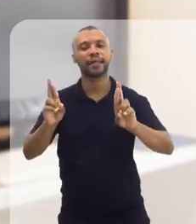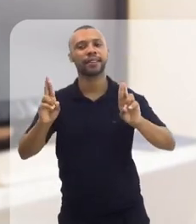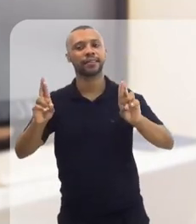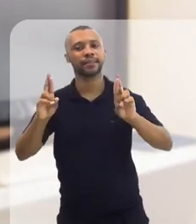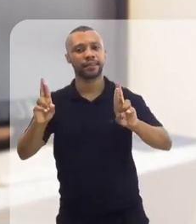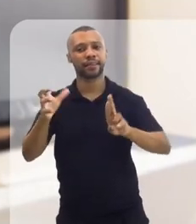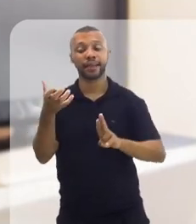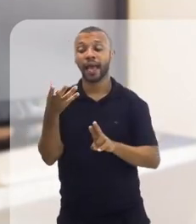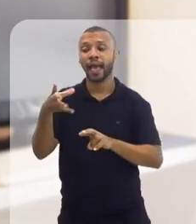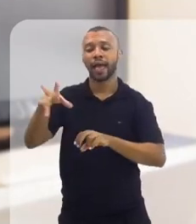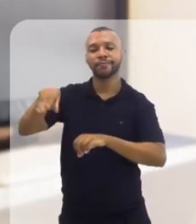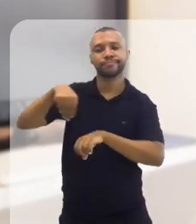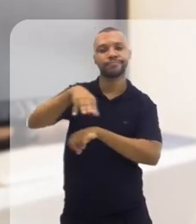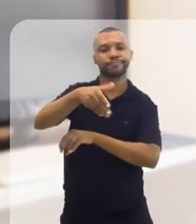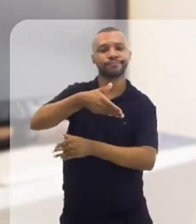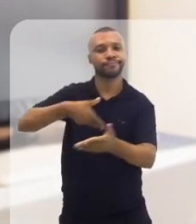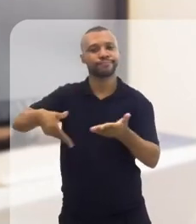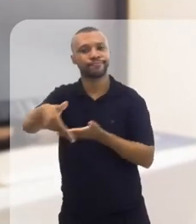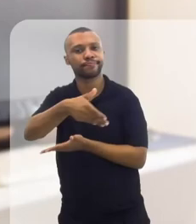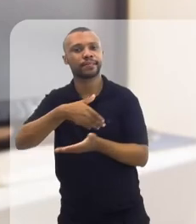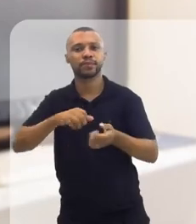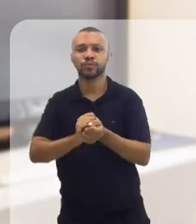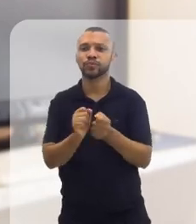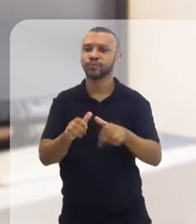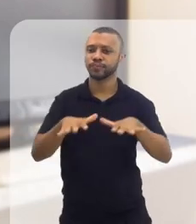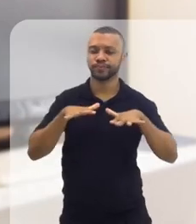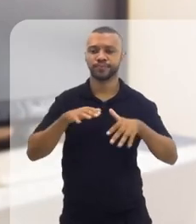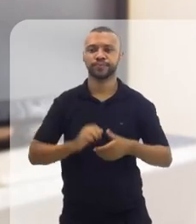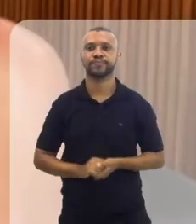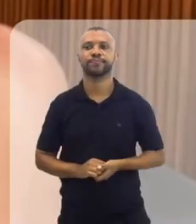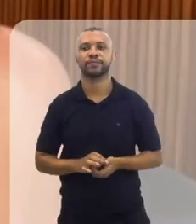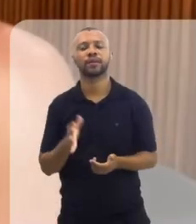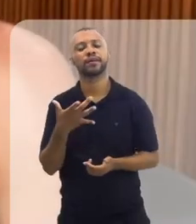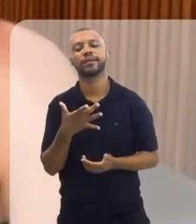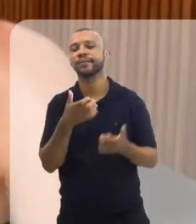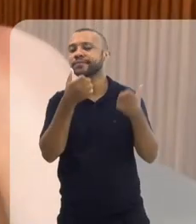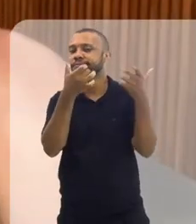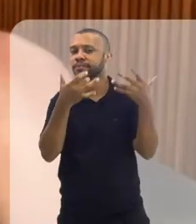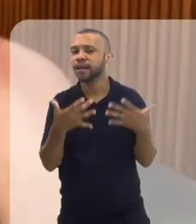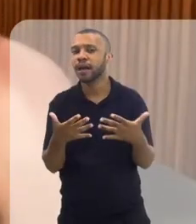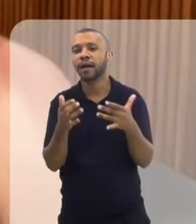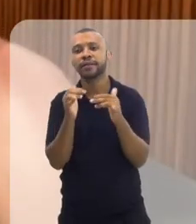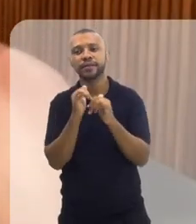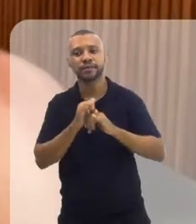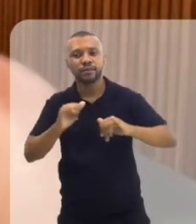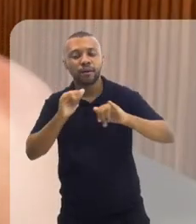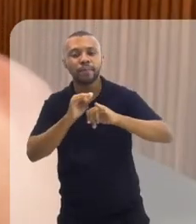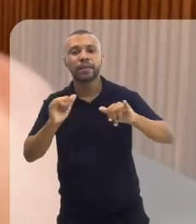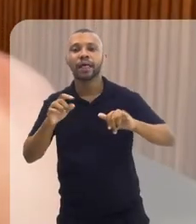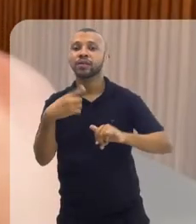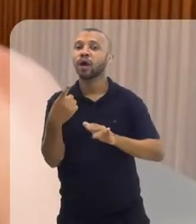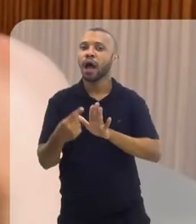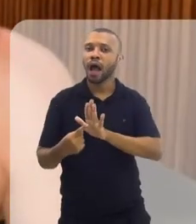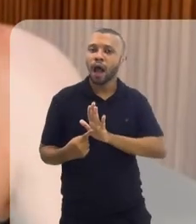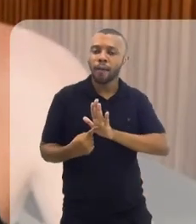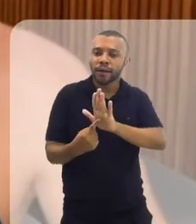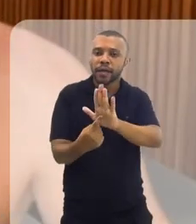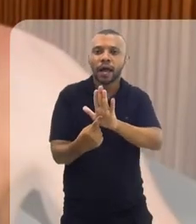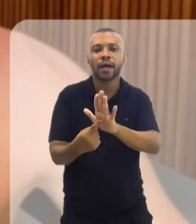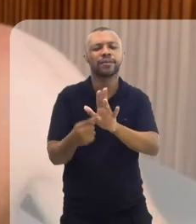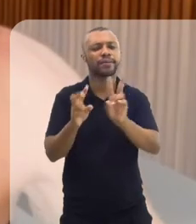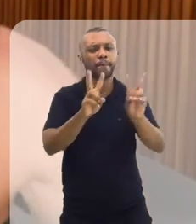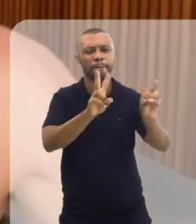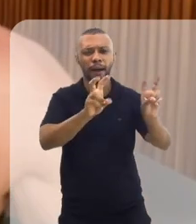que você deseja compartilhar com o público. Eu gostaria de falar, deixar uma mensagem, já que